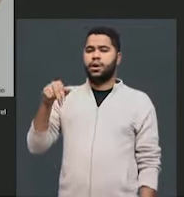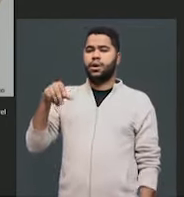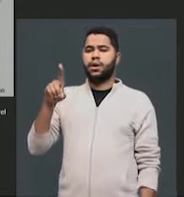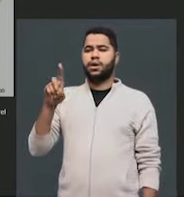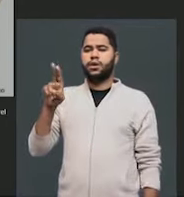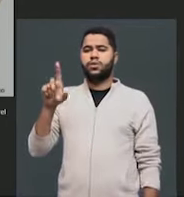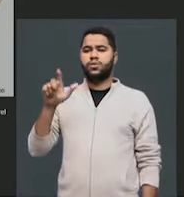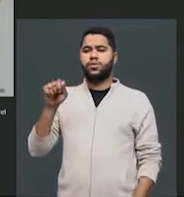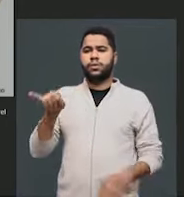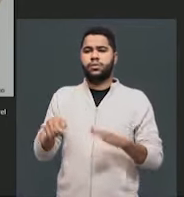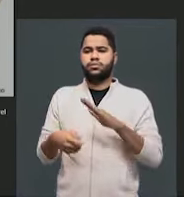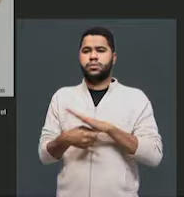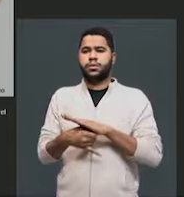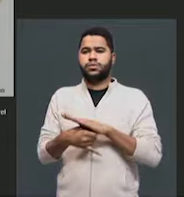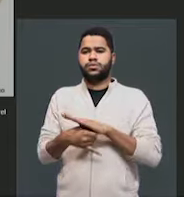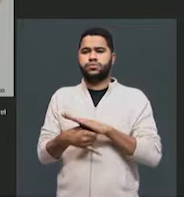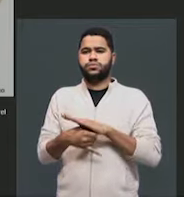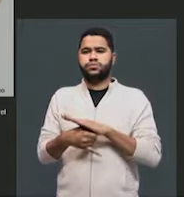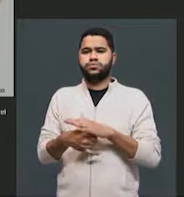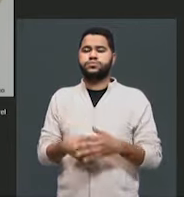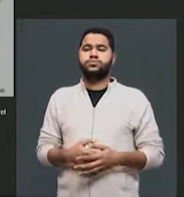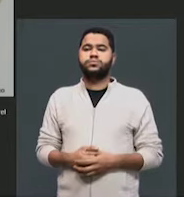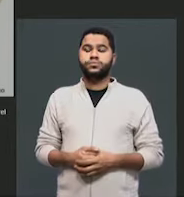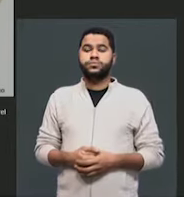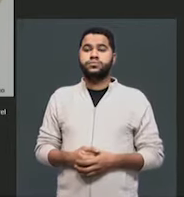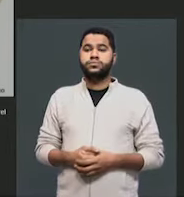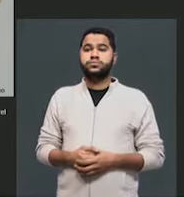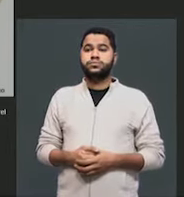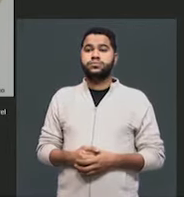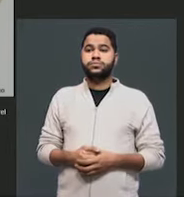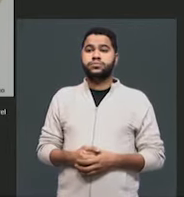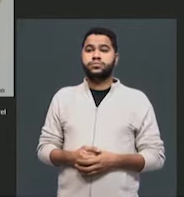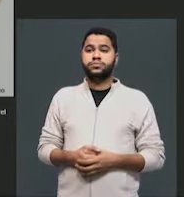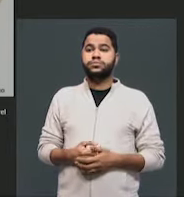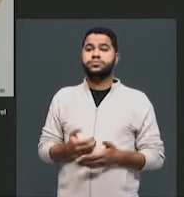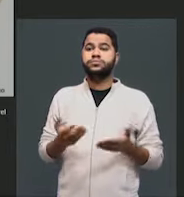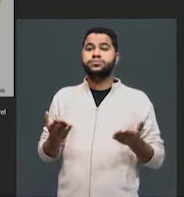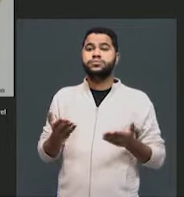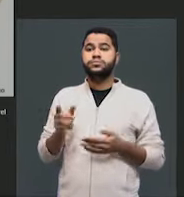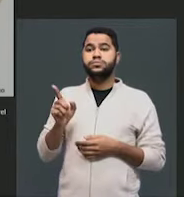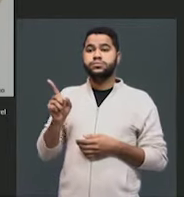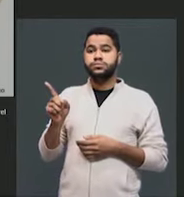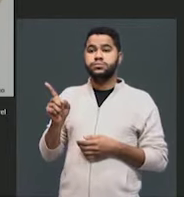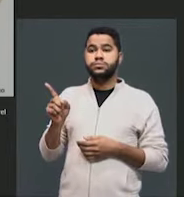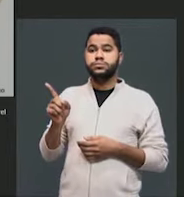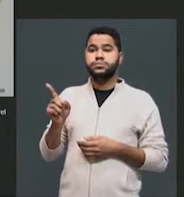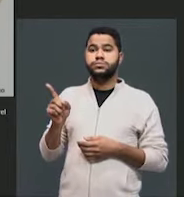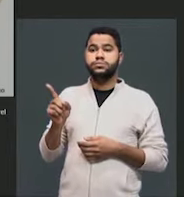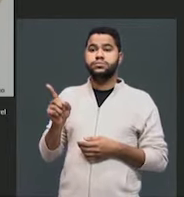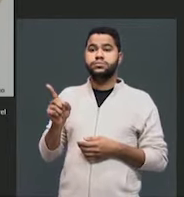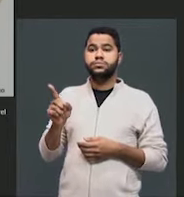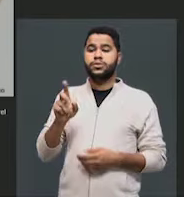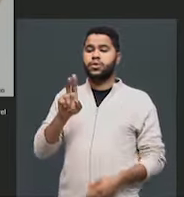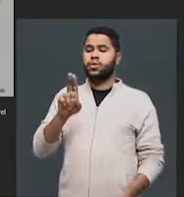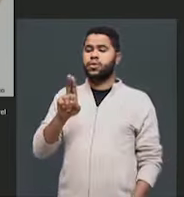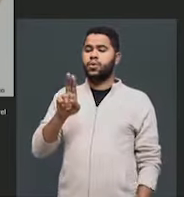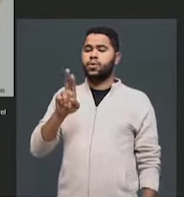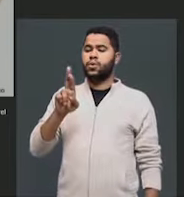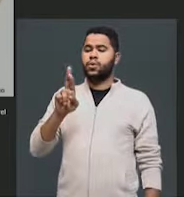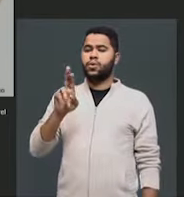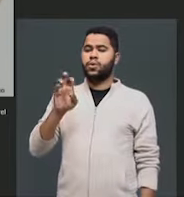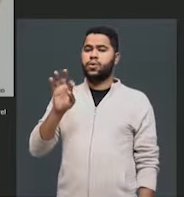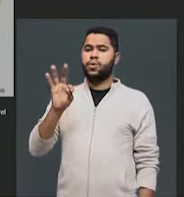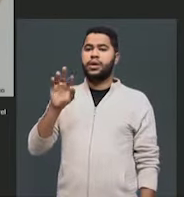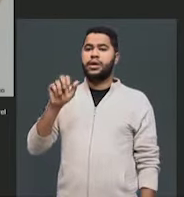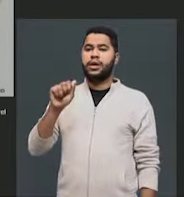aqui embaixo. E aqui no meio eu tenho a uretra, por